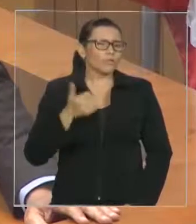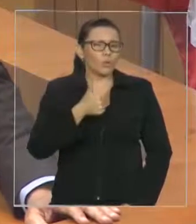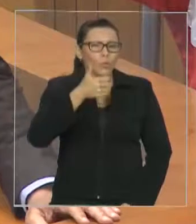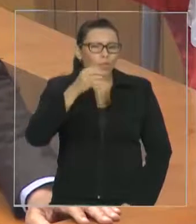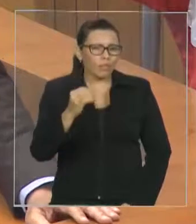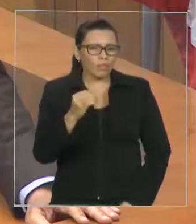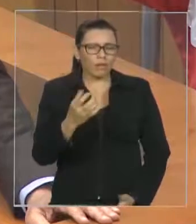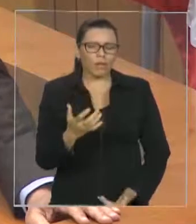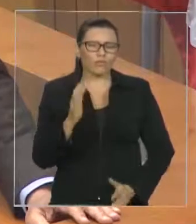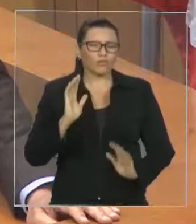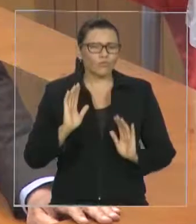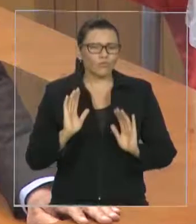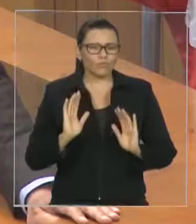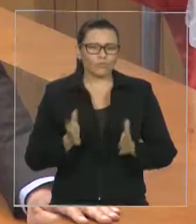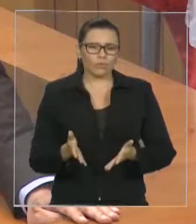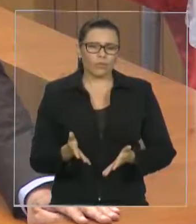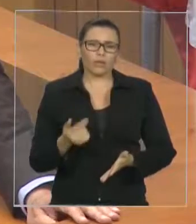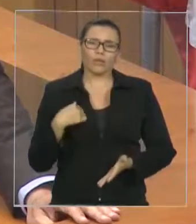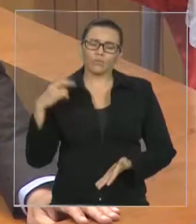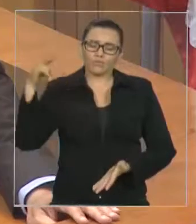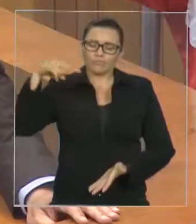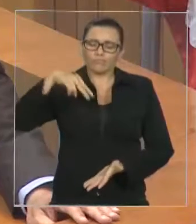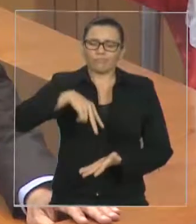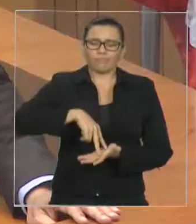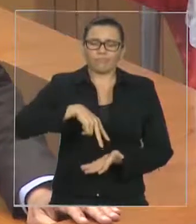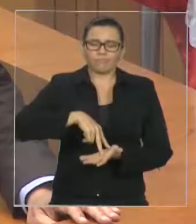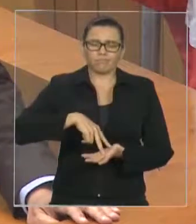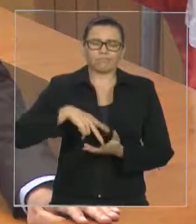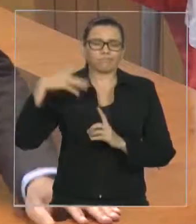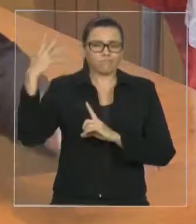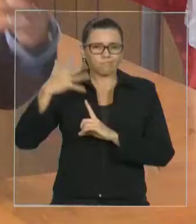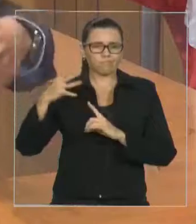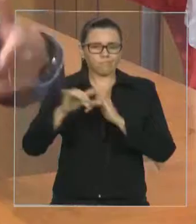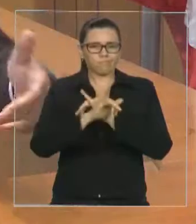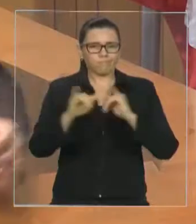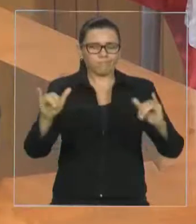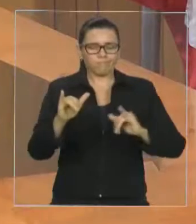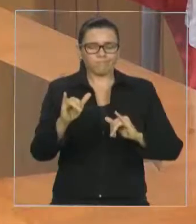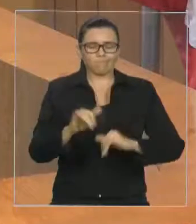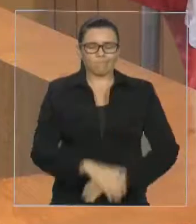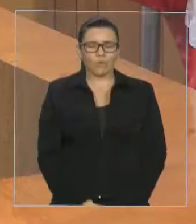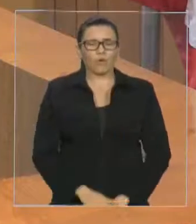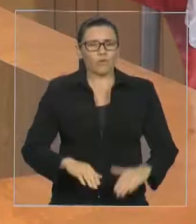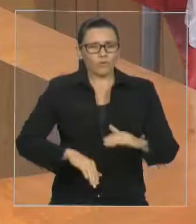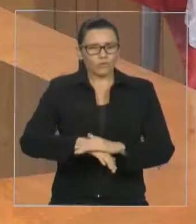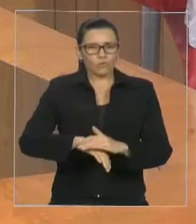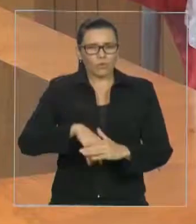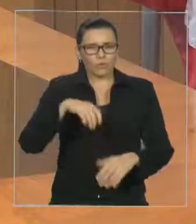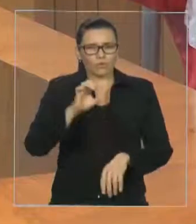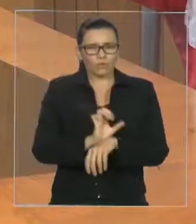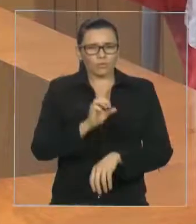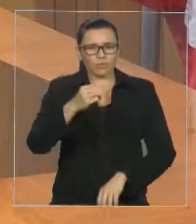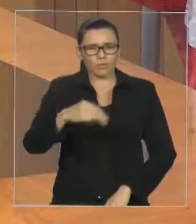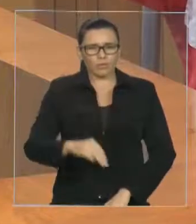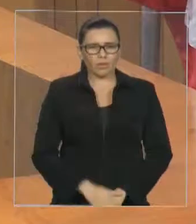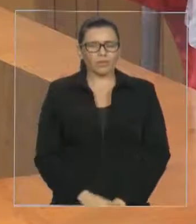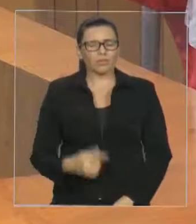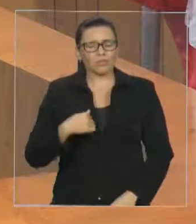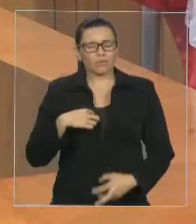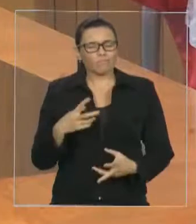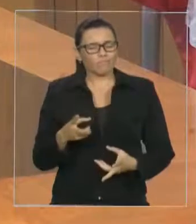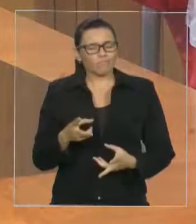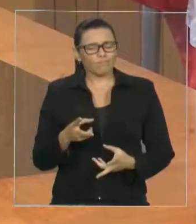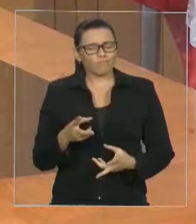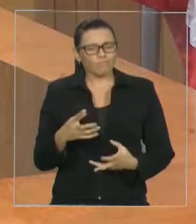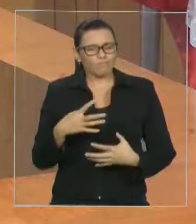tribuna desta casa para falar do futebol do Maranhão, da vergonha que fez o futebol do Maranhão para nós,